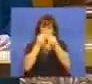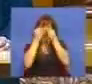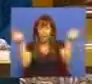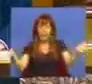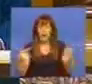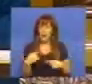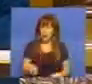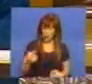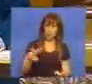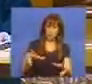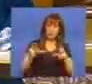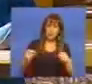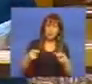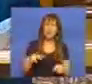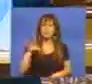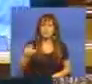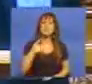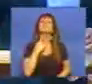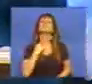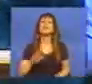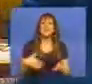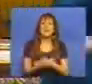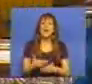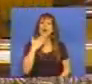quando se começa nunca mais se larga. Obrigado.